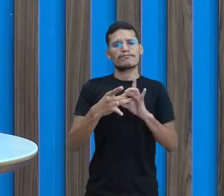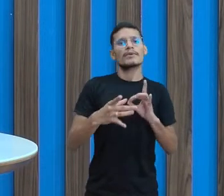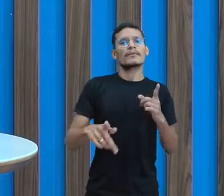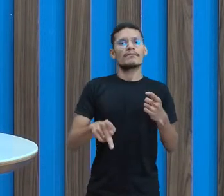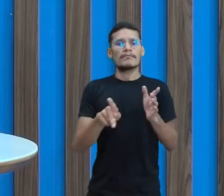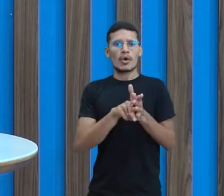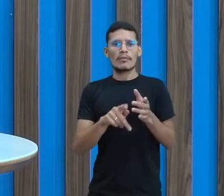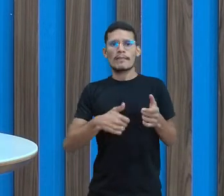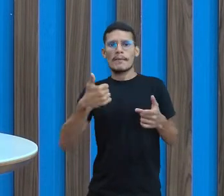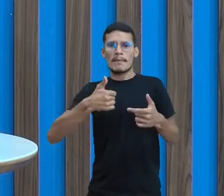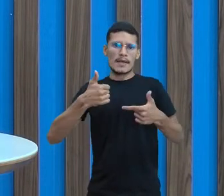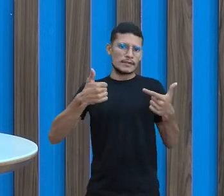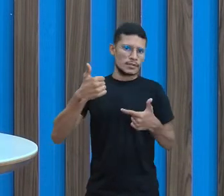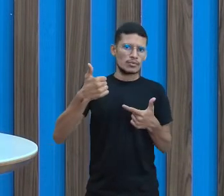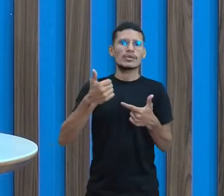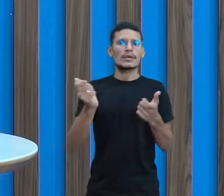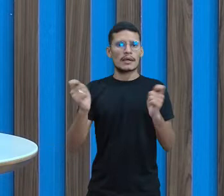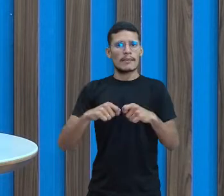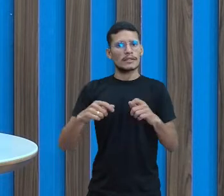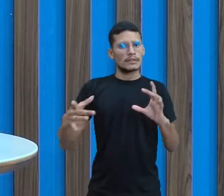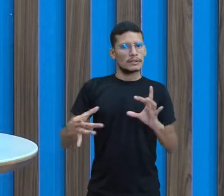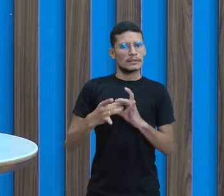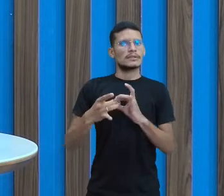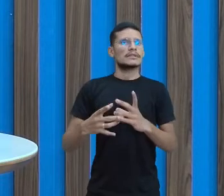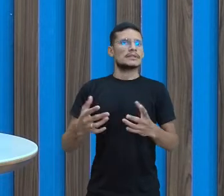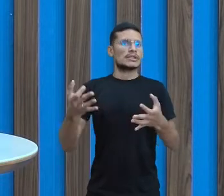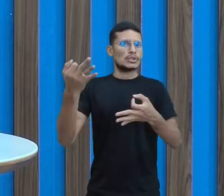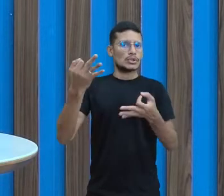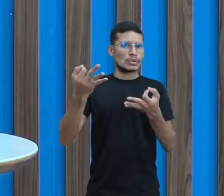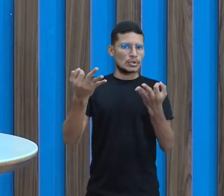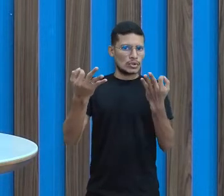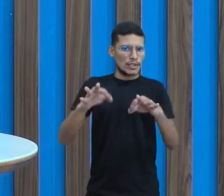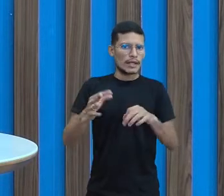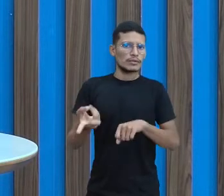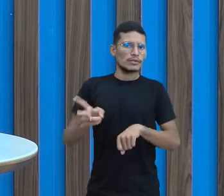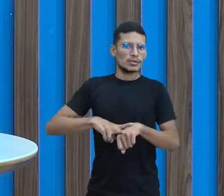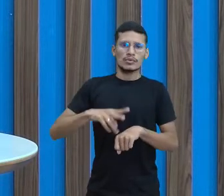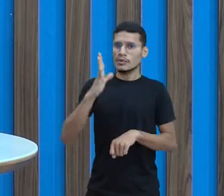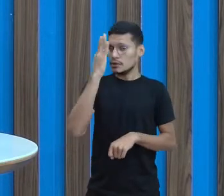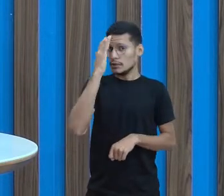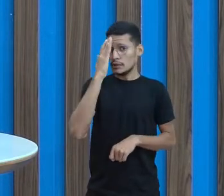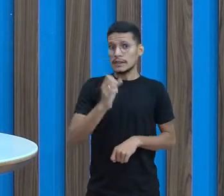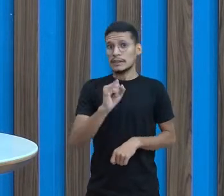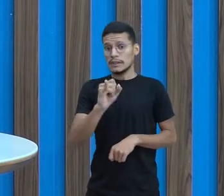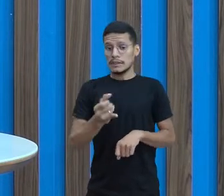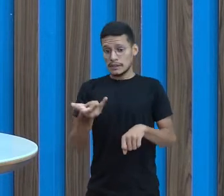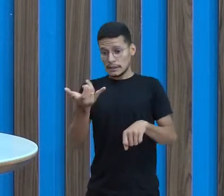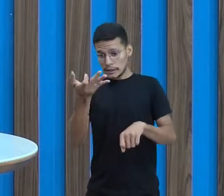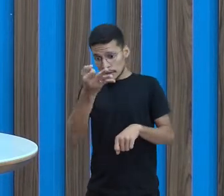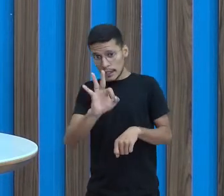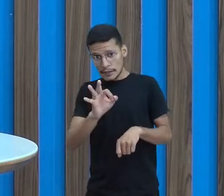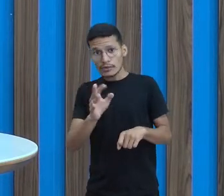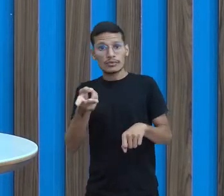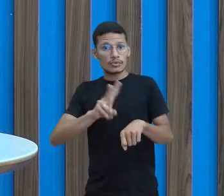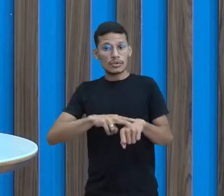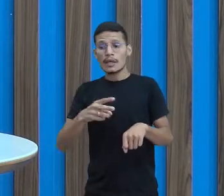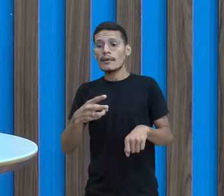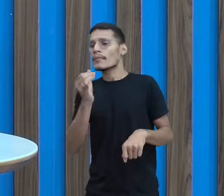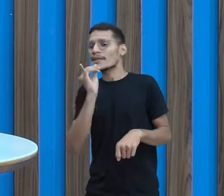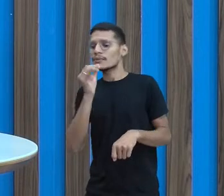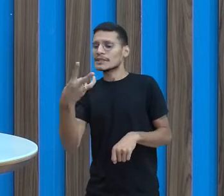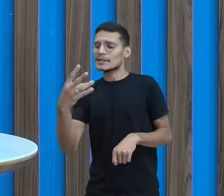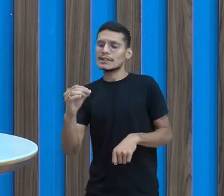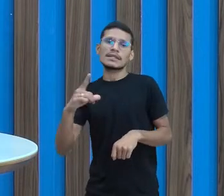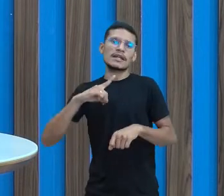primeira quanto na segunda. Uma solução que vale para as duas ao mesmo tempo. Então, para a soma da 30, eu tenho várias duplas.